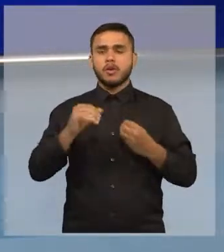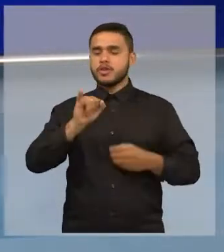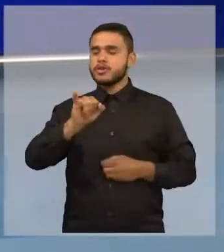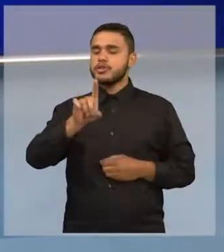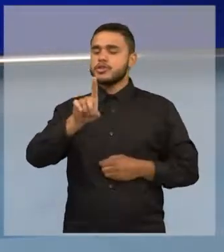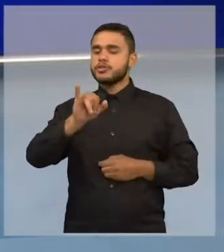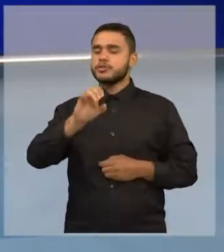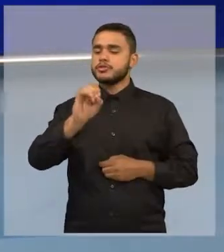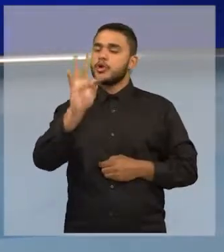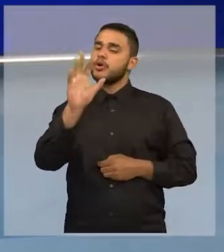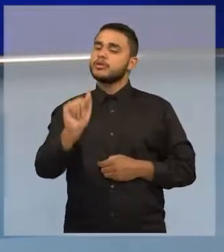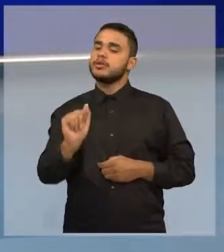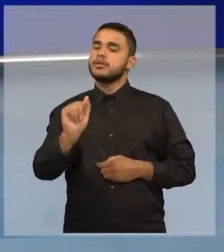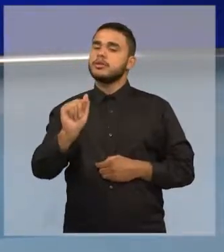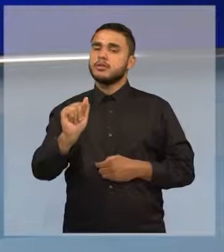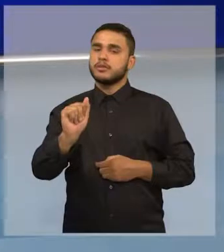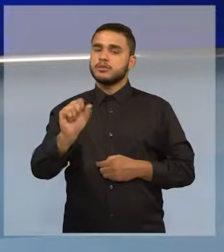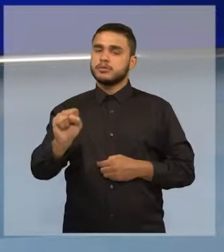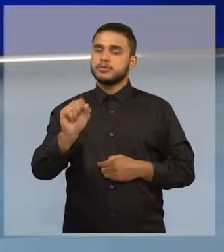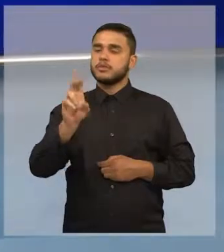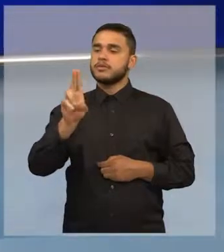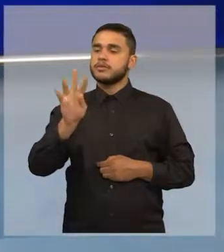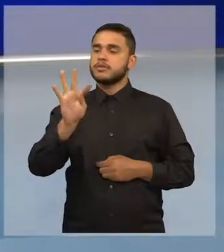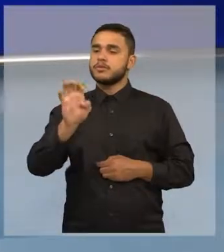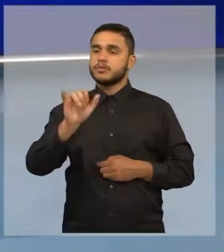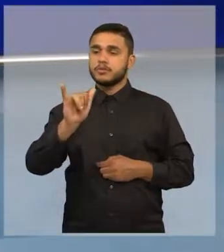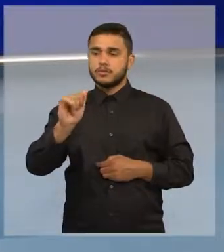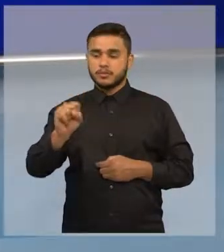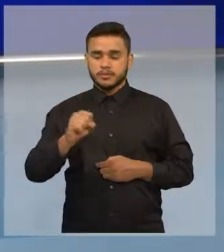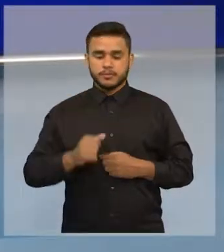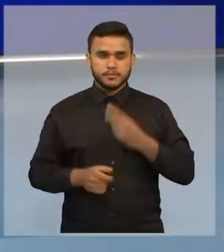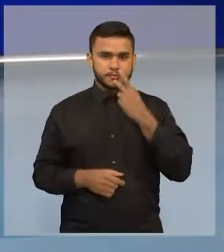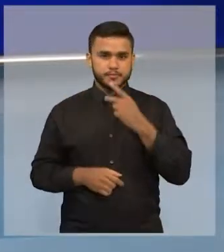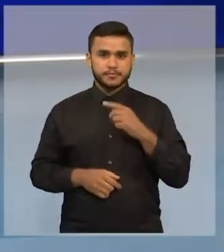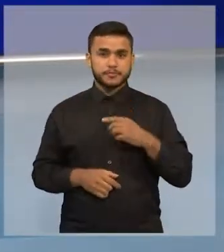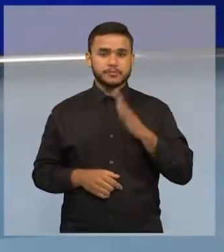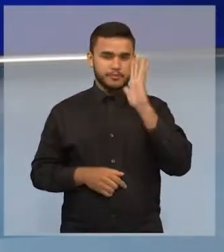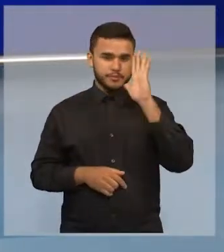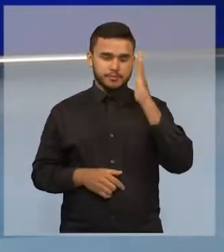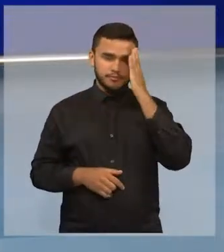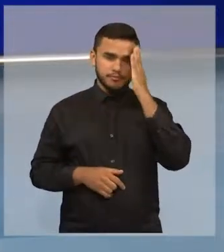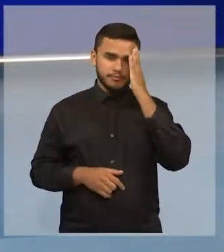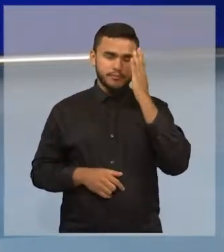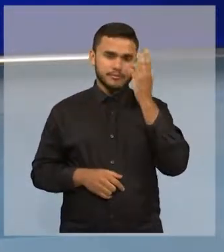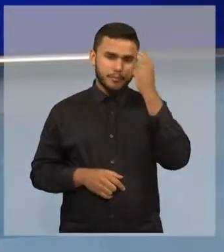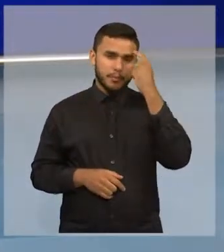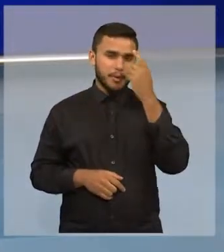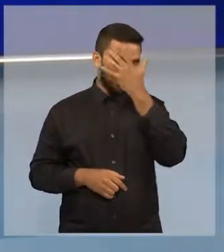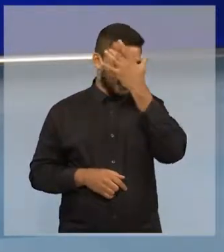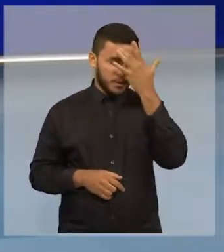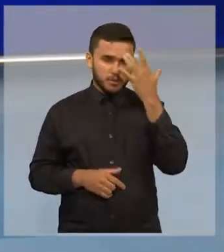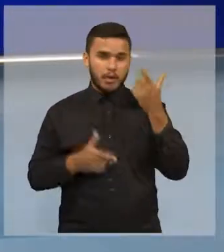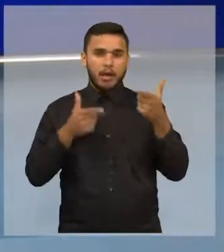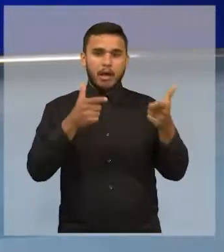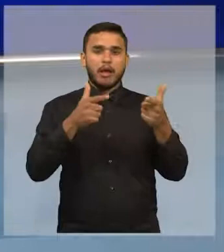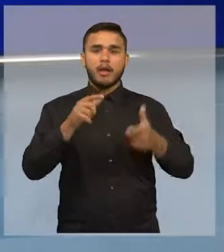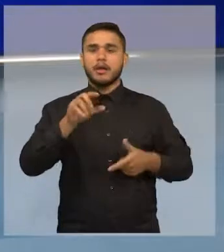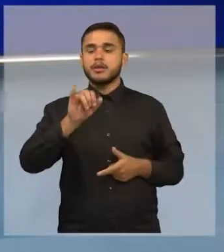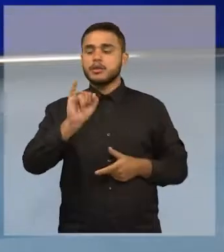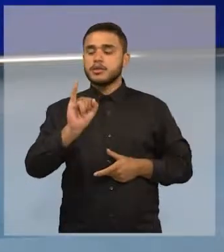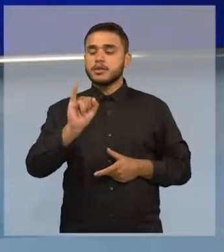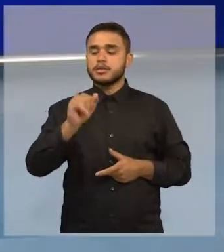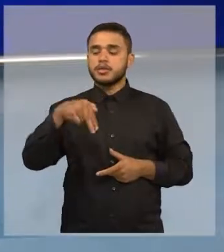nos referimos. Popularmente, nós dizemos que fulano foi um inocente útil. O presidente preferiu qualificar